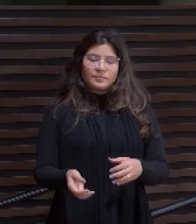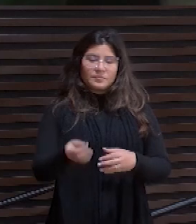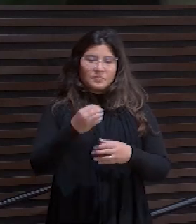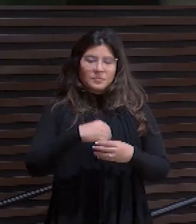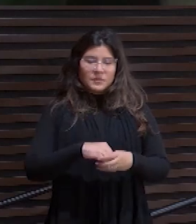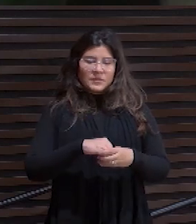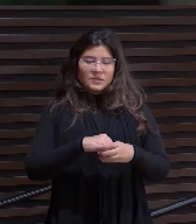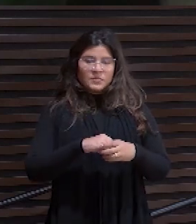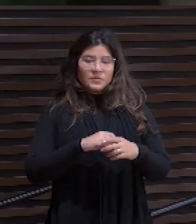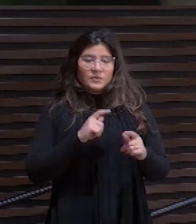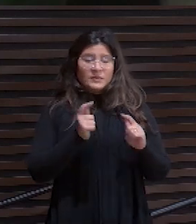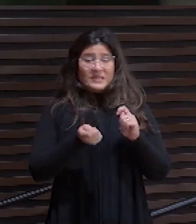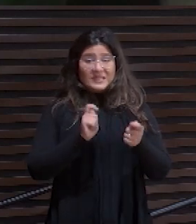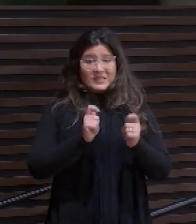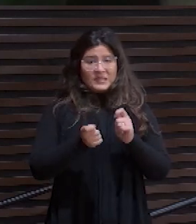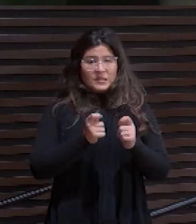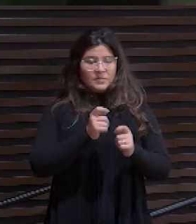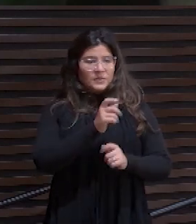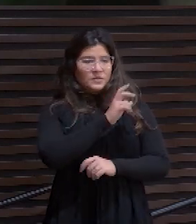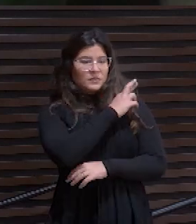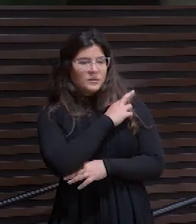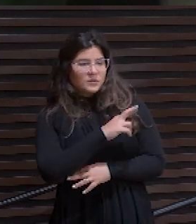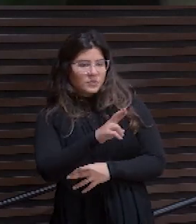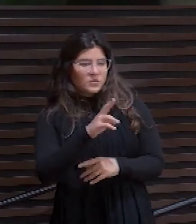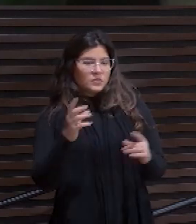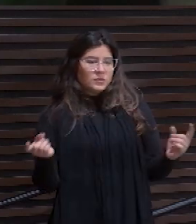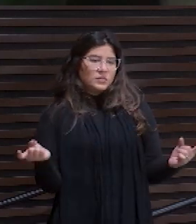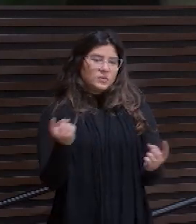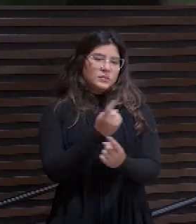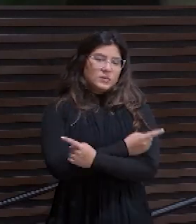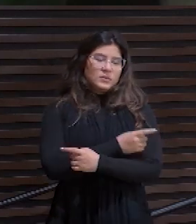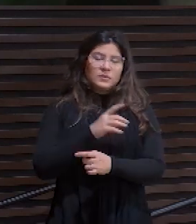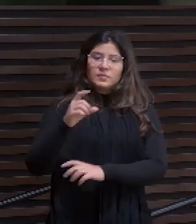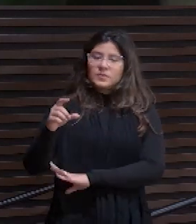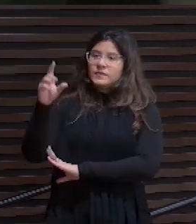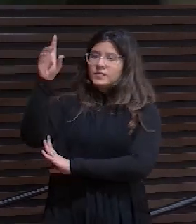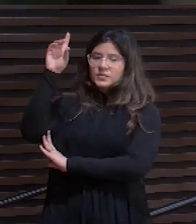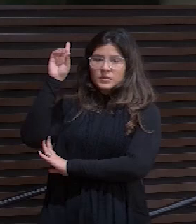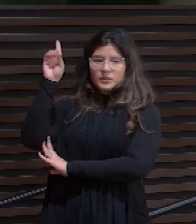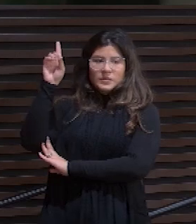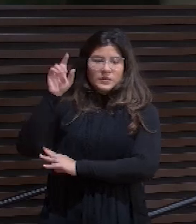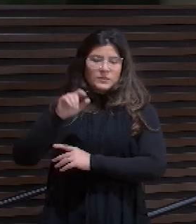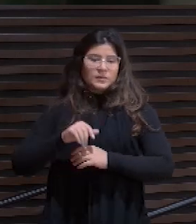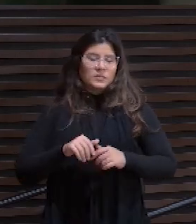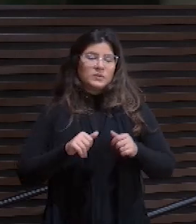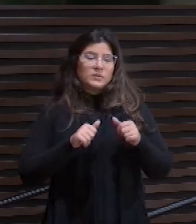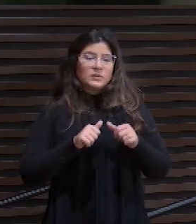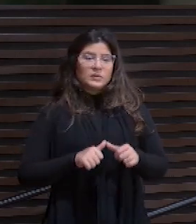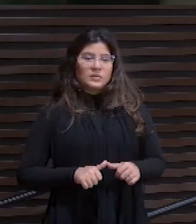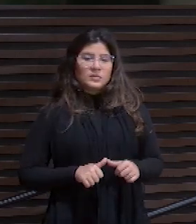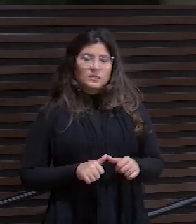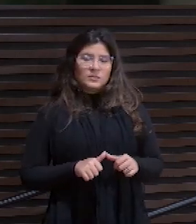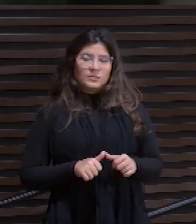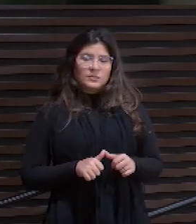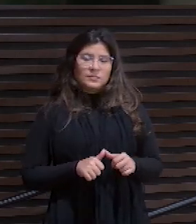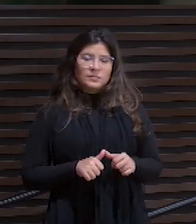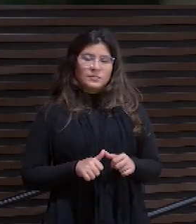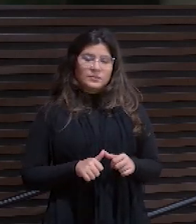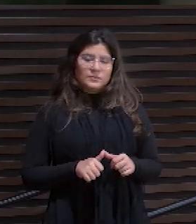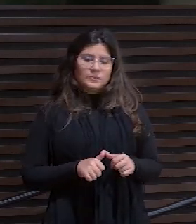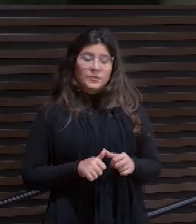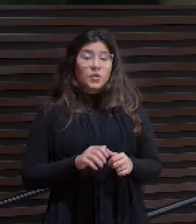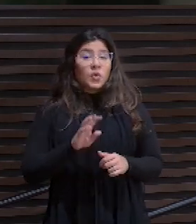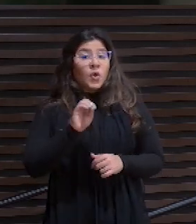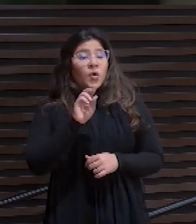sistema religioso contrário à palavra de Deus. Então, ou você